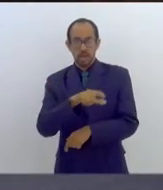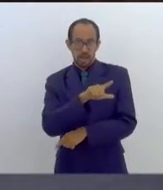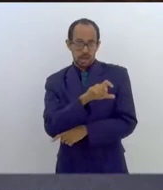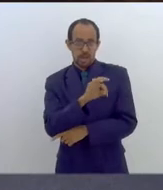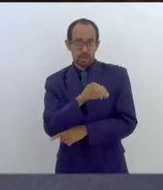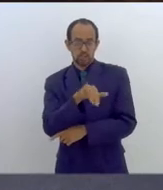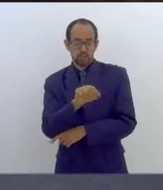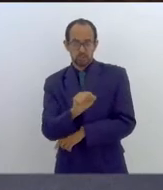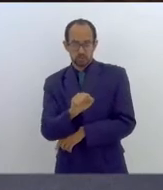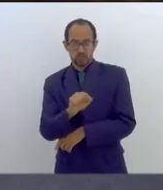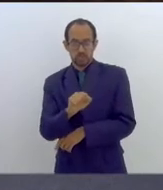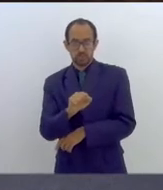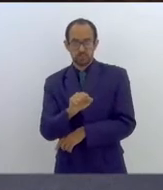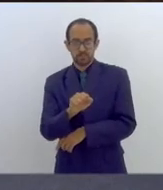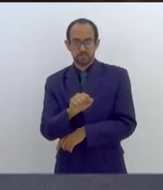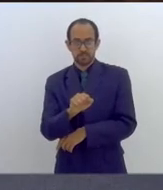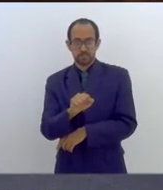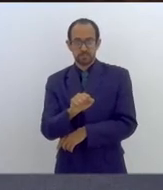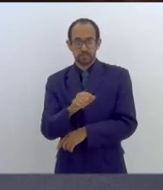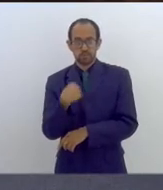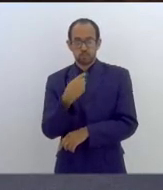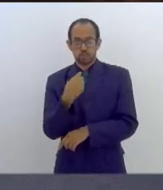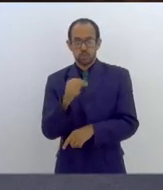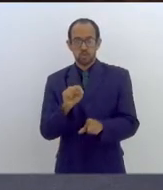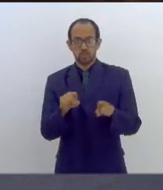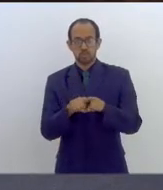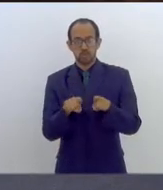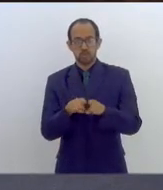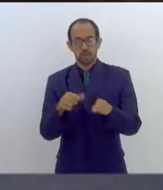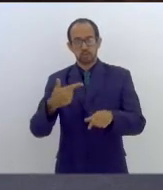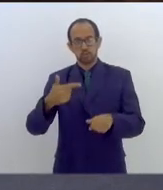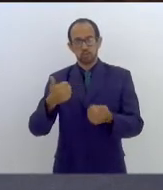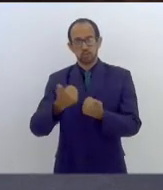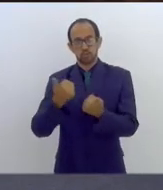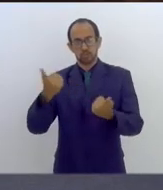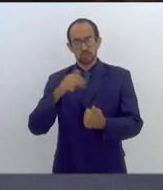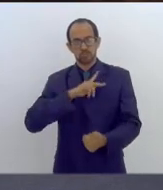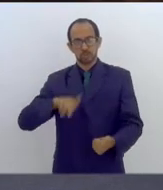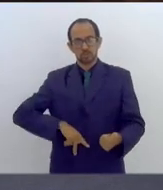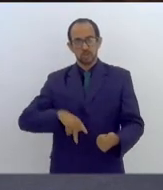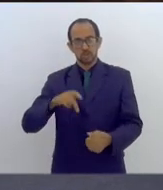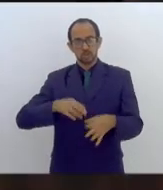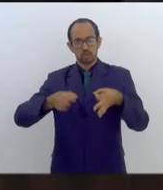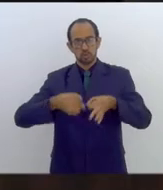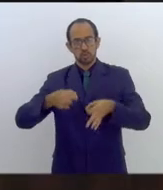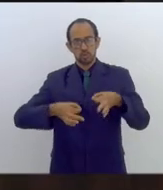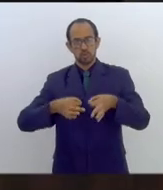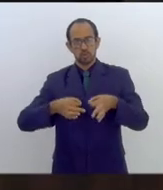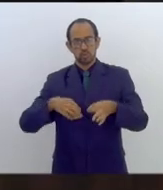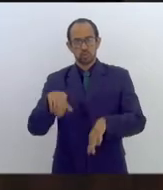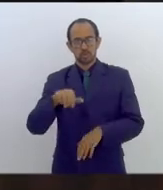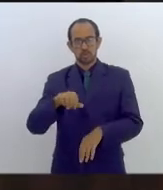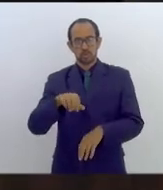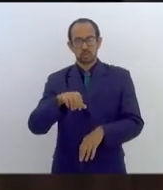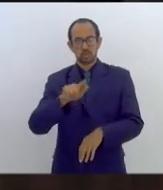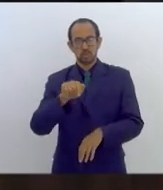sardas e o nosso segundo vice-presidente Doutor Juiz Gustavo Henrique